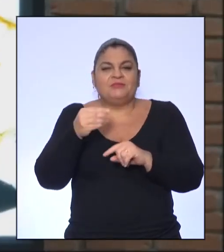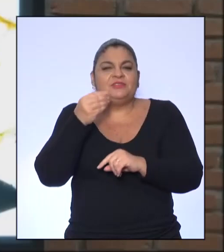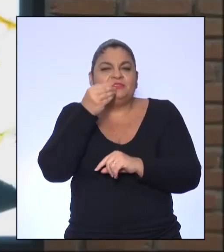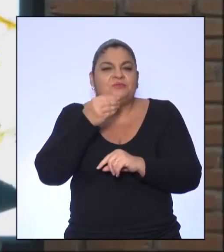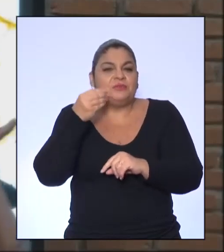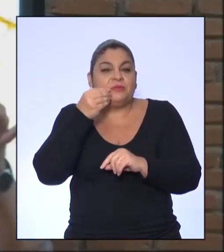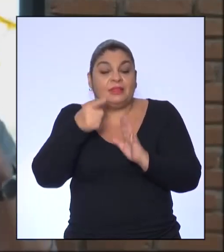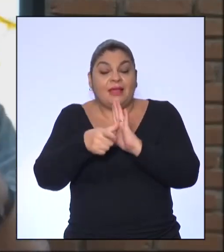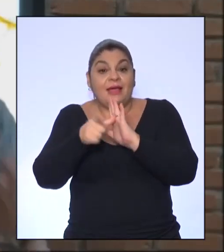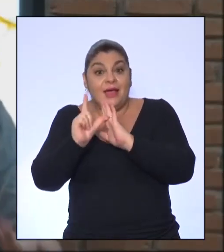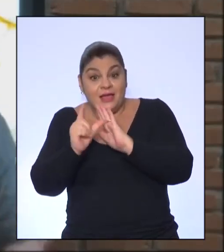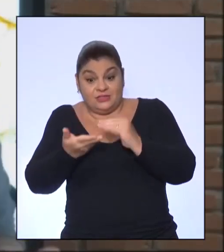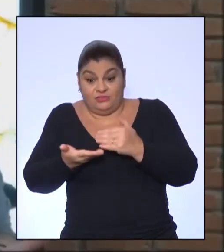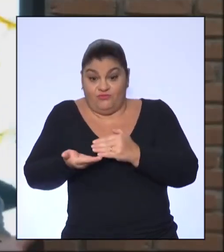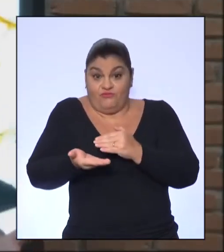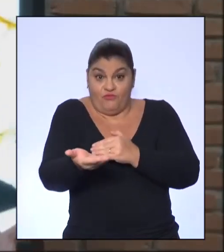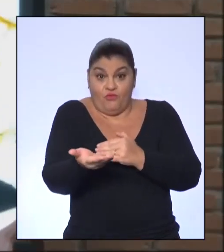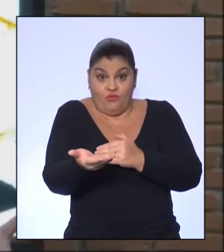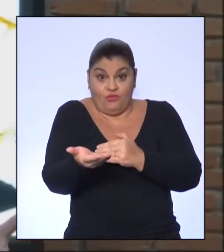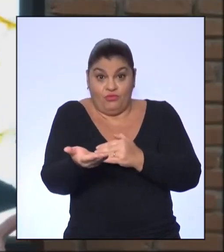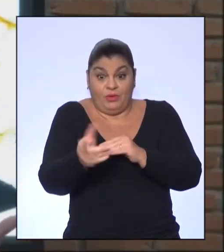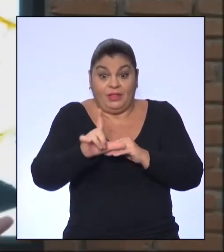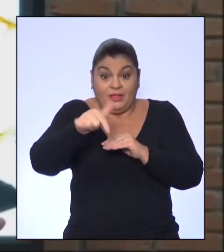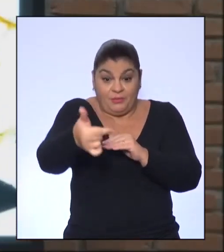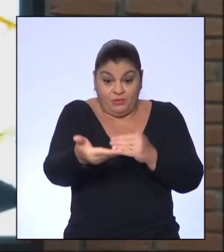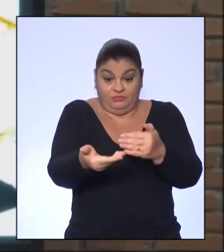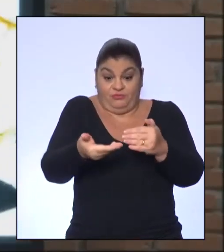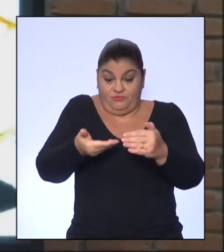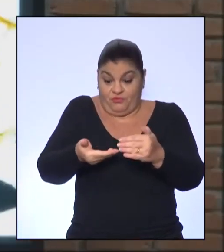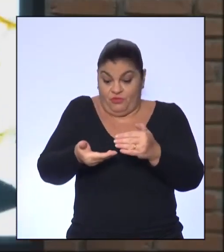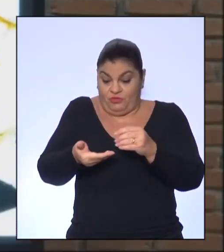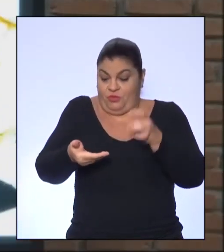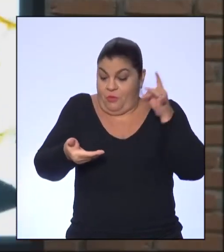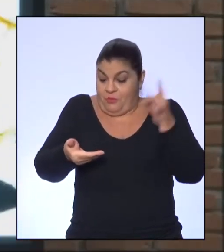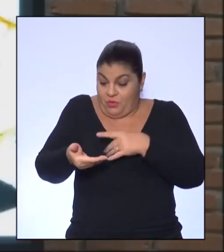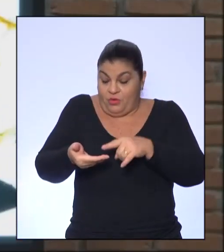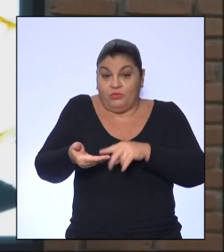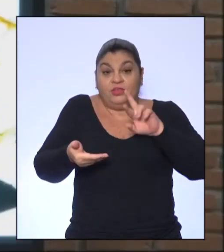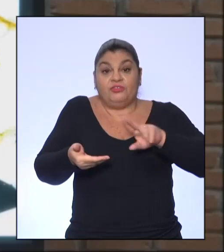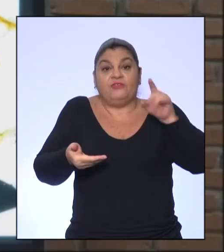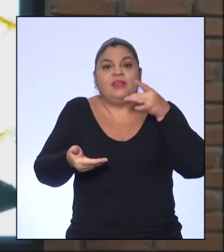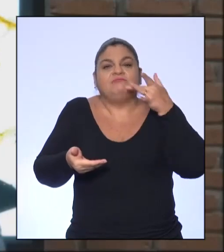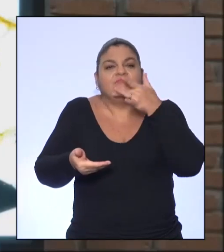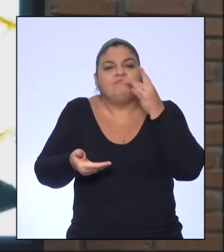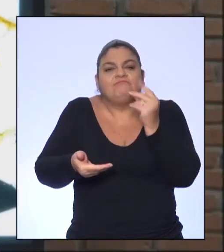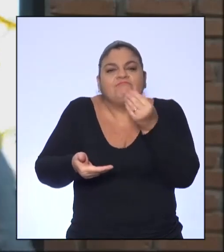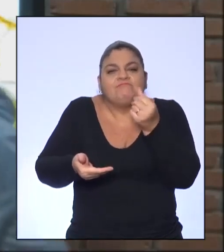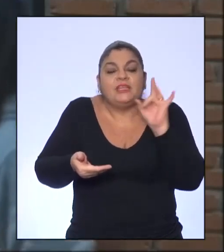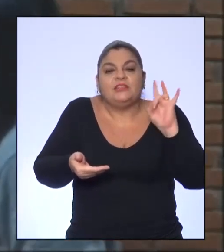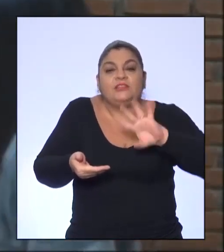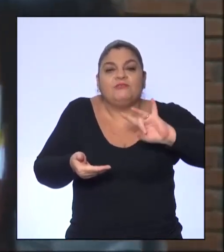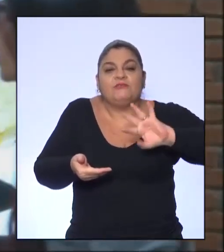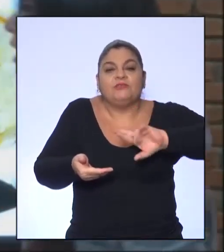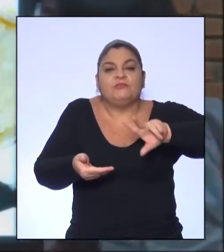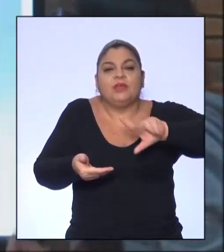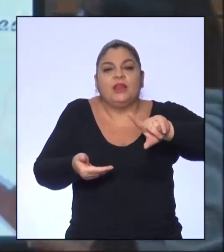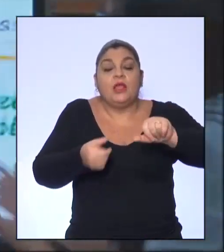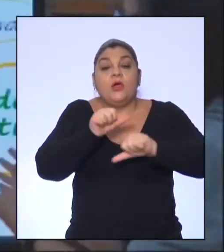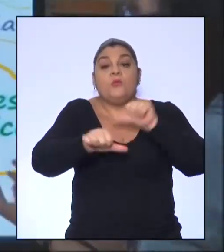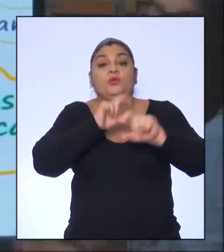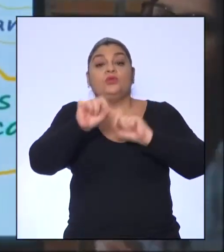massa crua e um pedacinho do pão, são completamente diferentes, né? Então, o que mudou ali naquela matéria? As